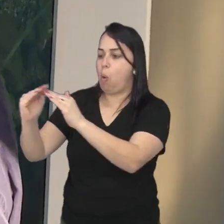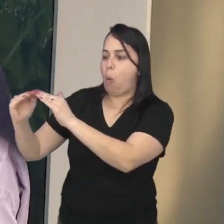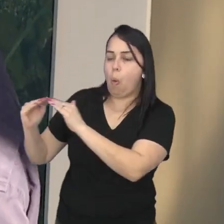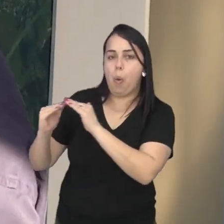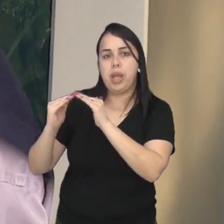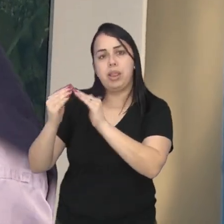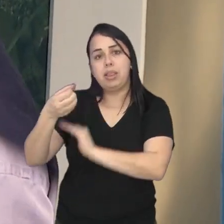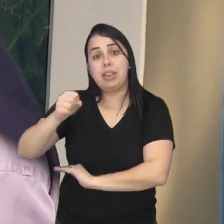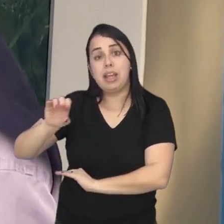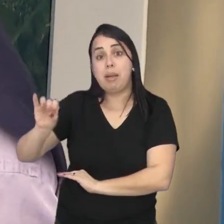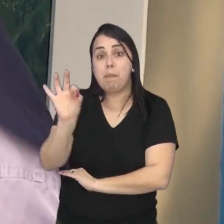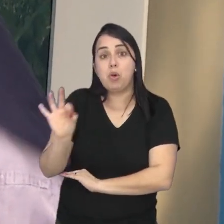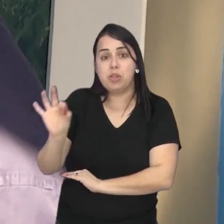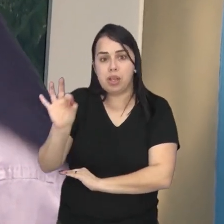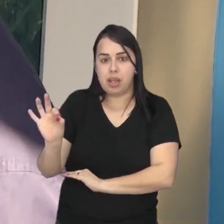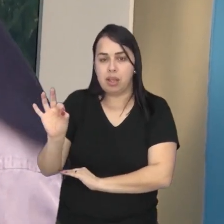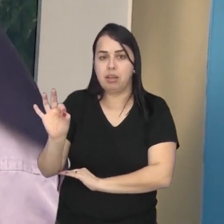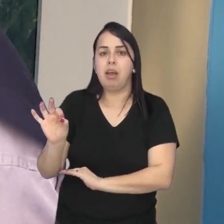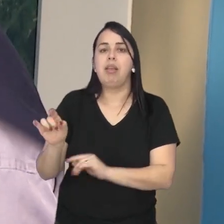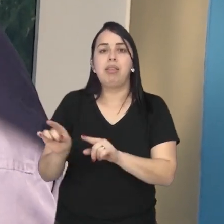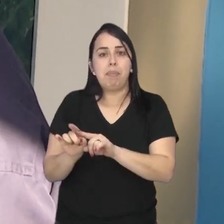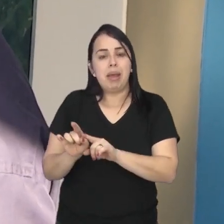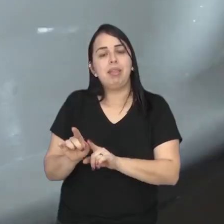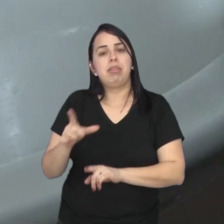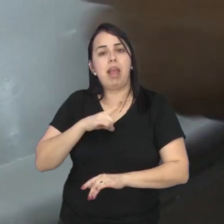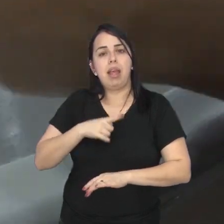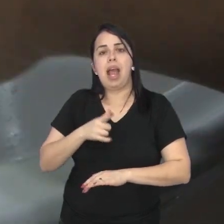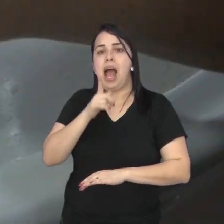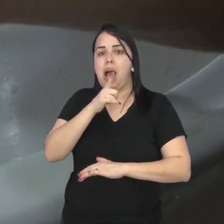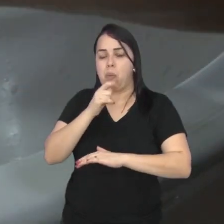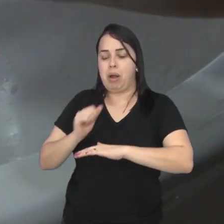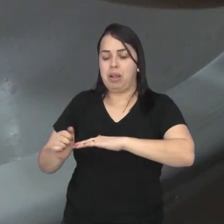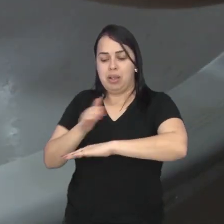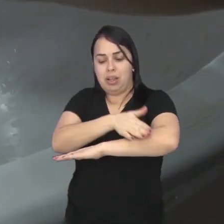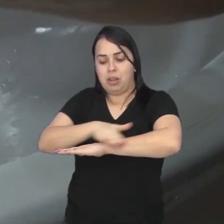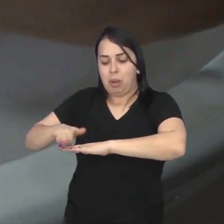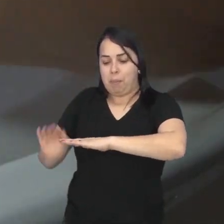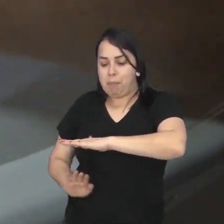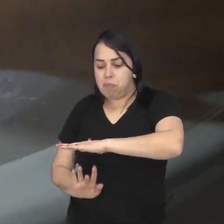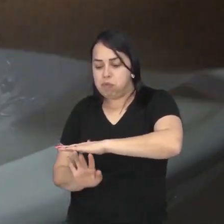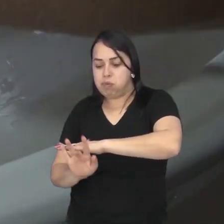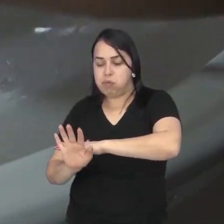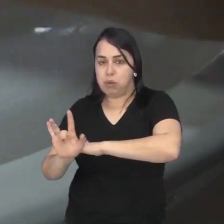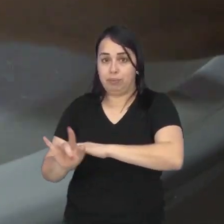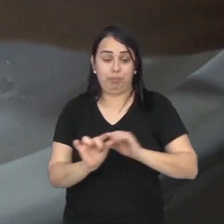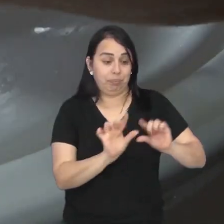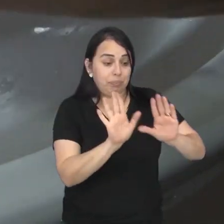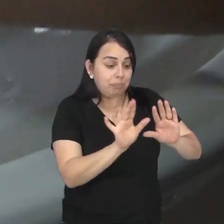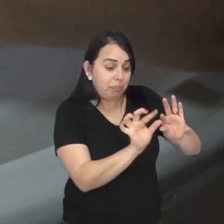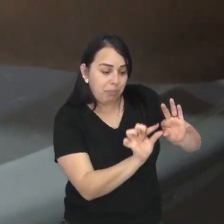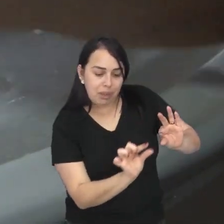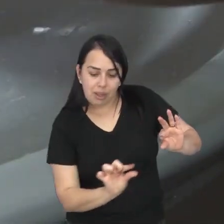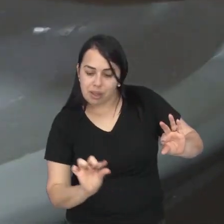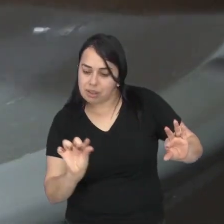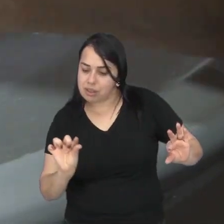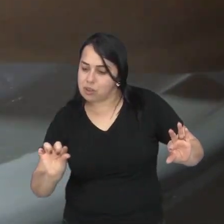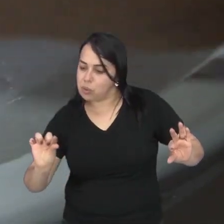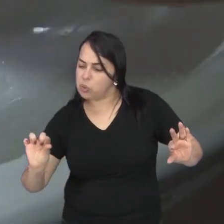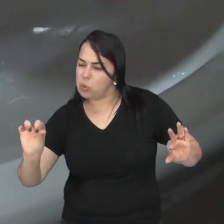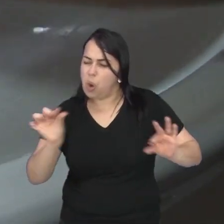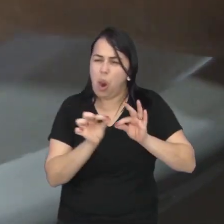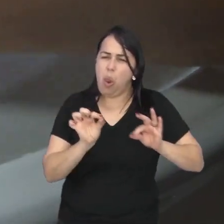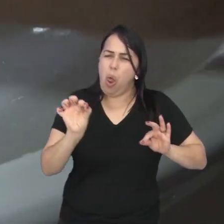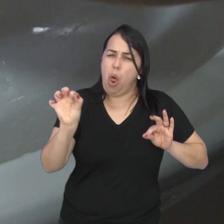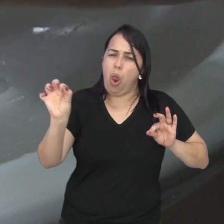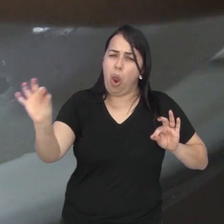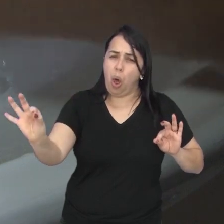restante do abastecimento vem de águas subterrâneas. Elas percorrem quilômetros de tubos até chegar nas nossas